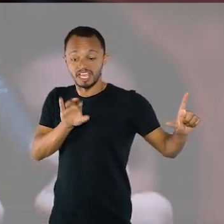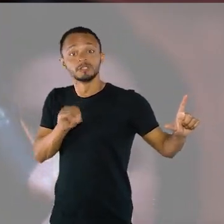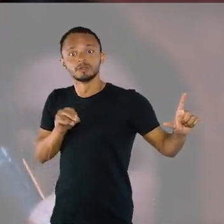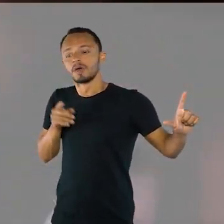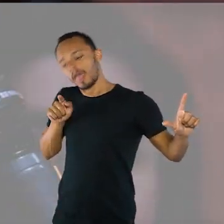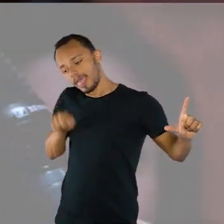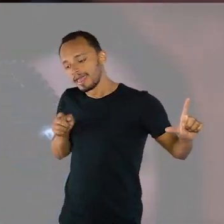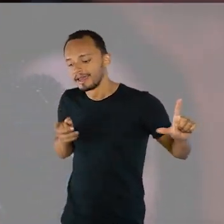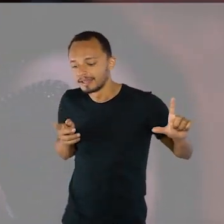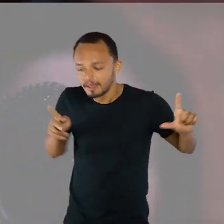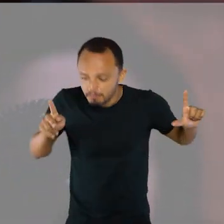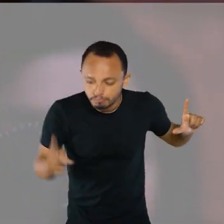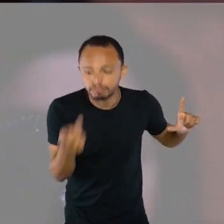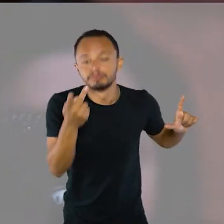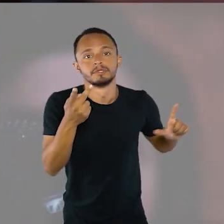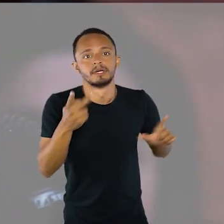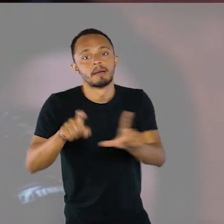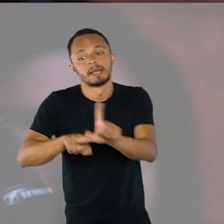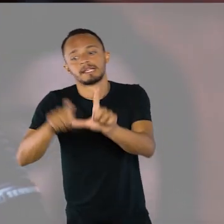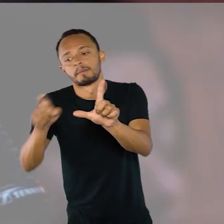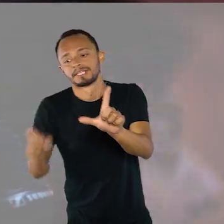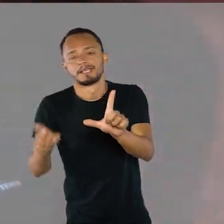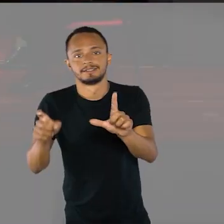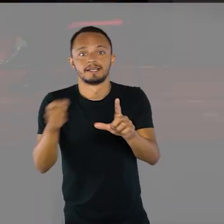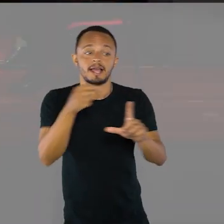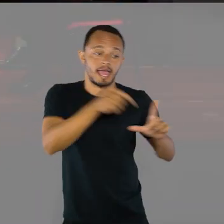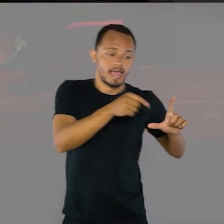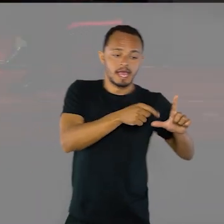narrativa. Se a gente for pensar, por exemplo, na próxima, por favor.